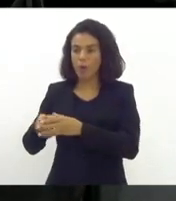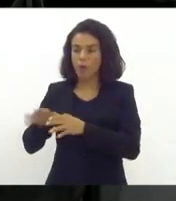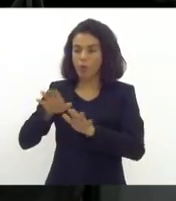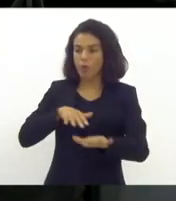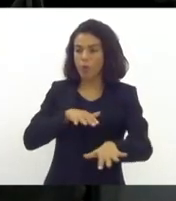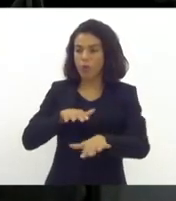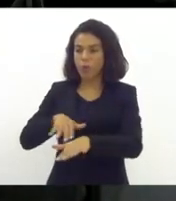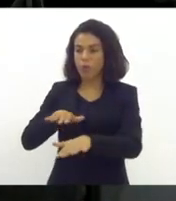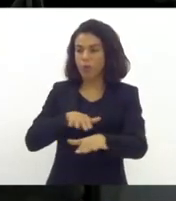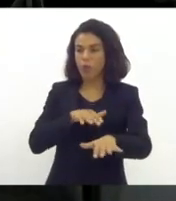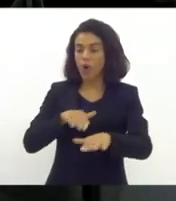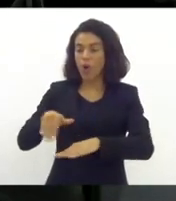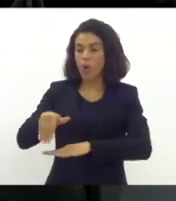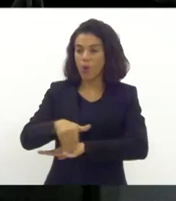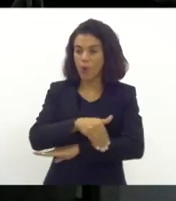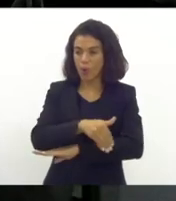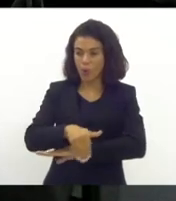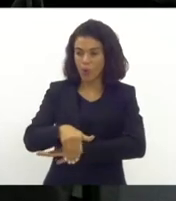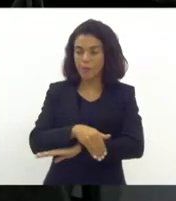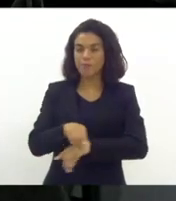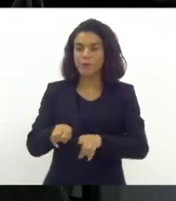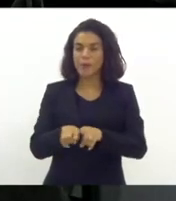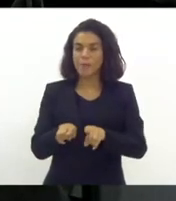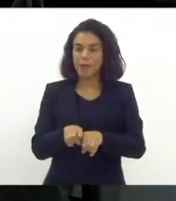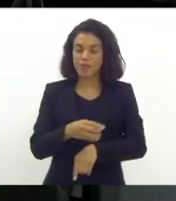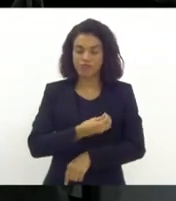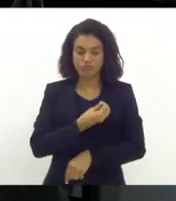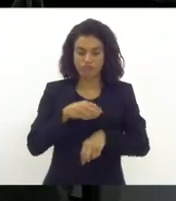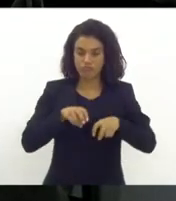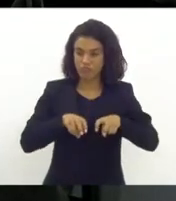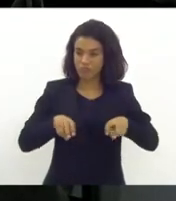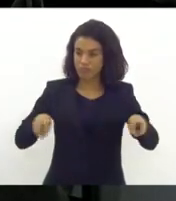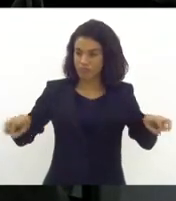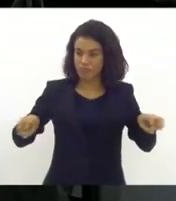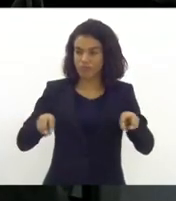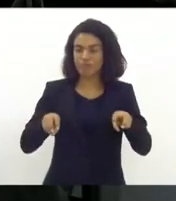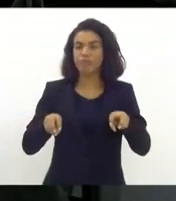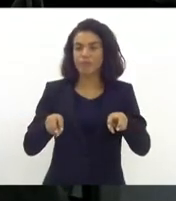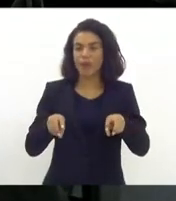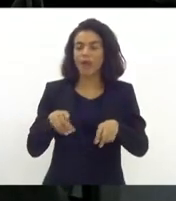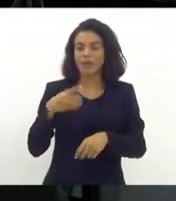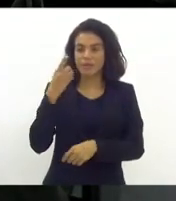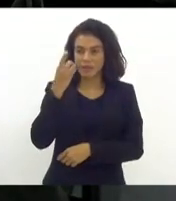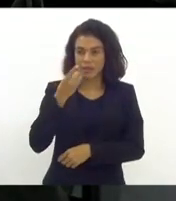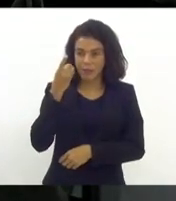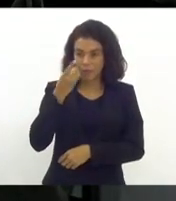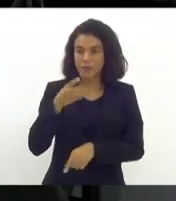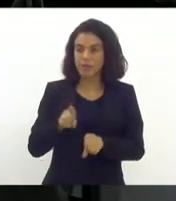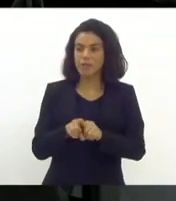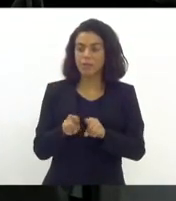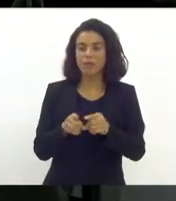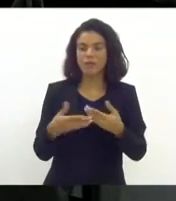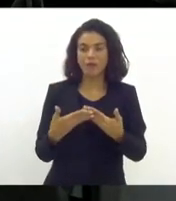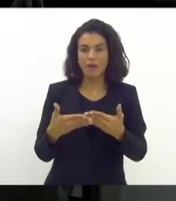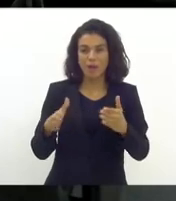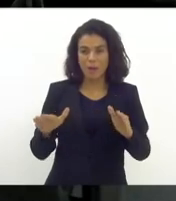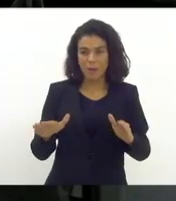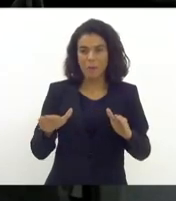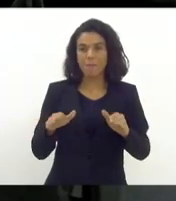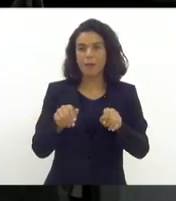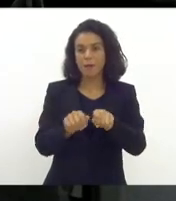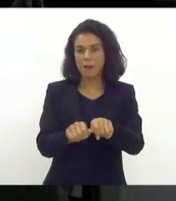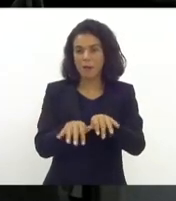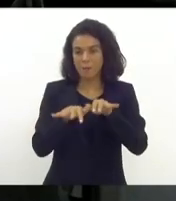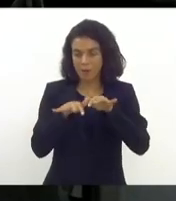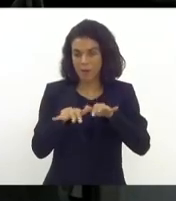aí logo após a exposição dos membros da mesa né a deputada vai também abrir para o plenário que a